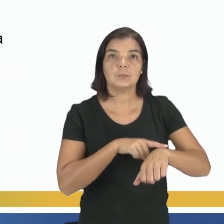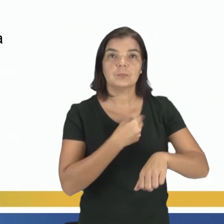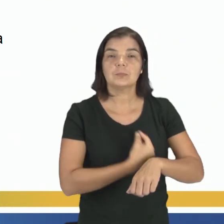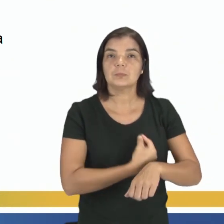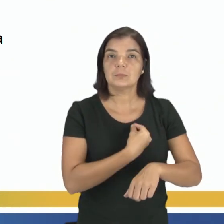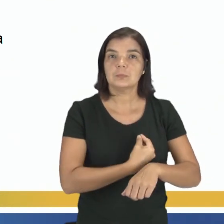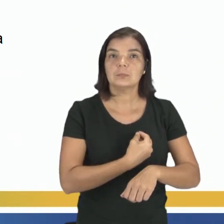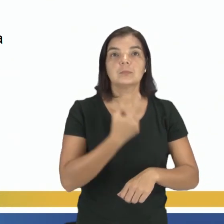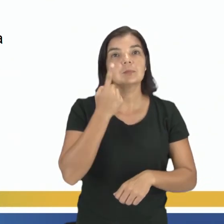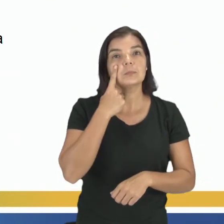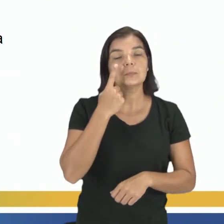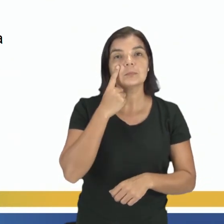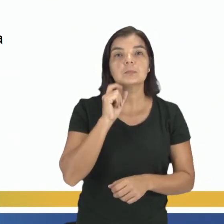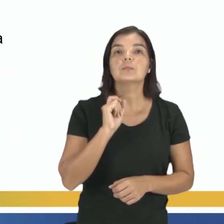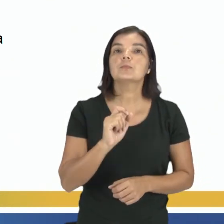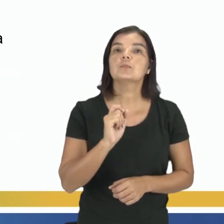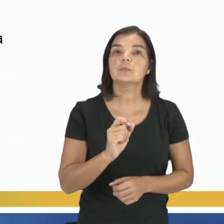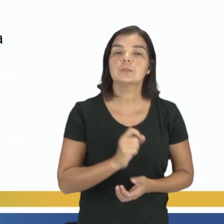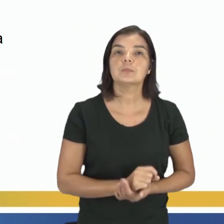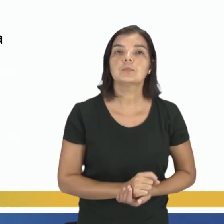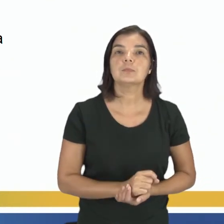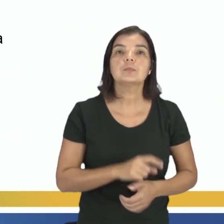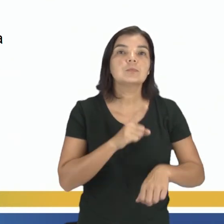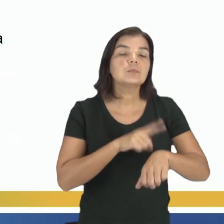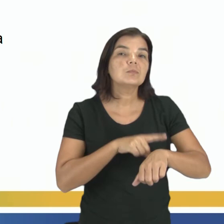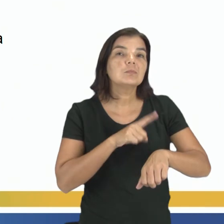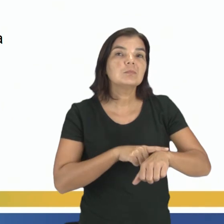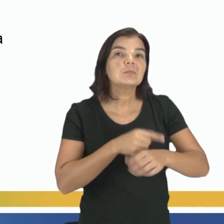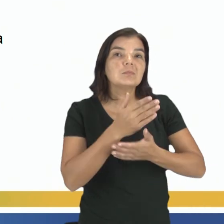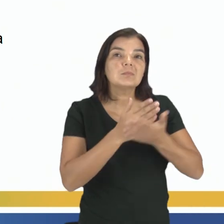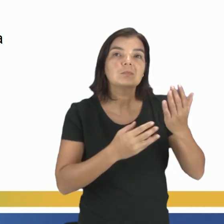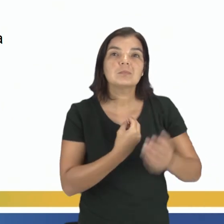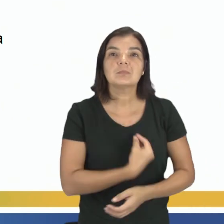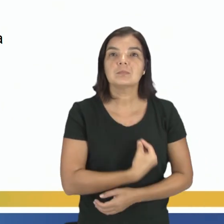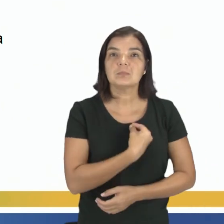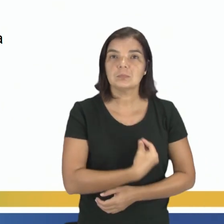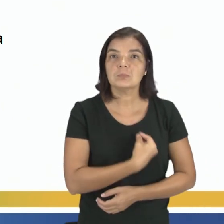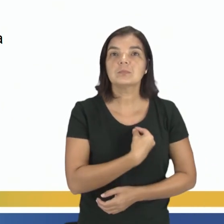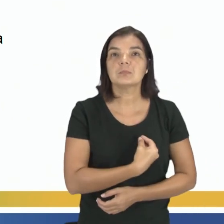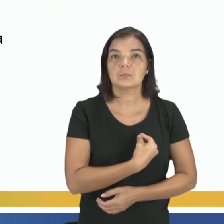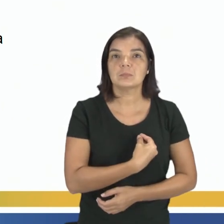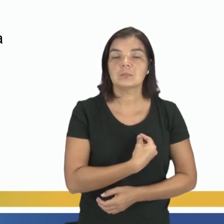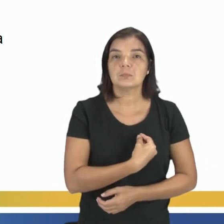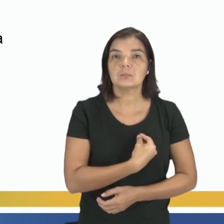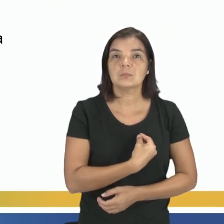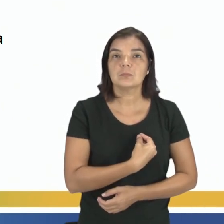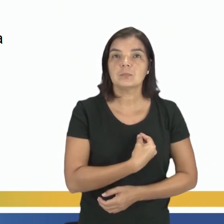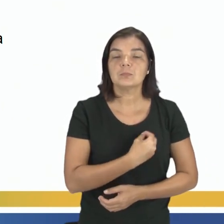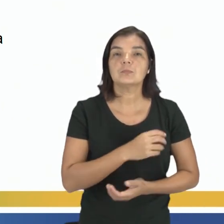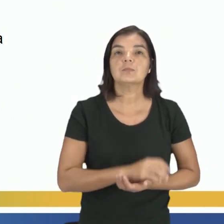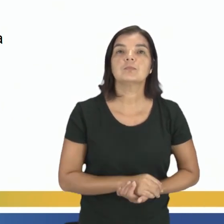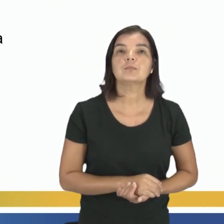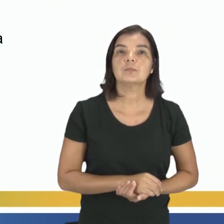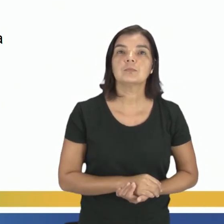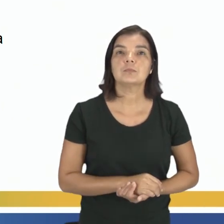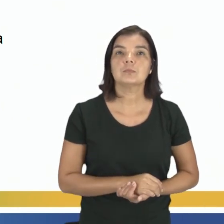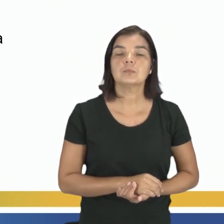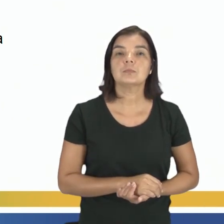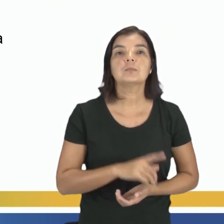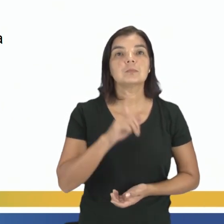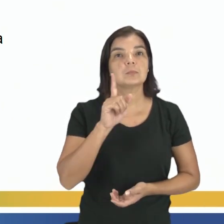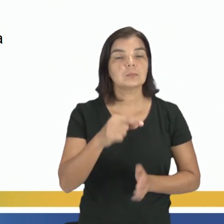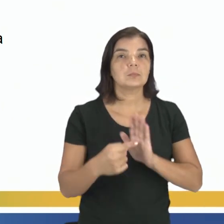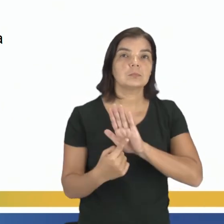é D. Ele quer que a gente descubra o tempo de meia-vida deste elemento que